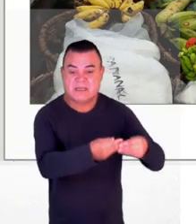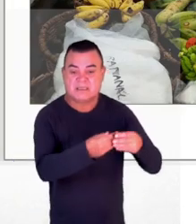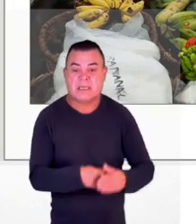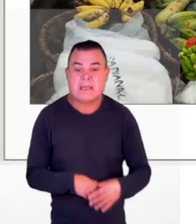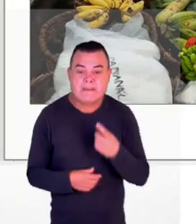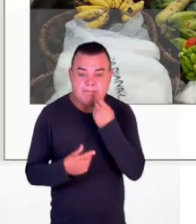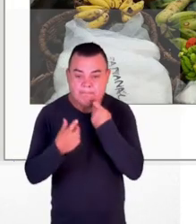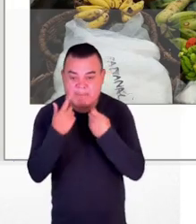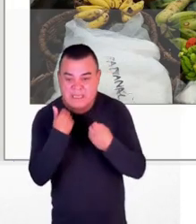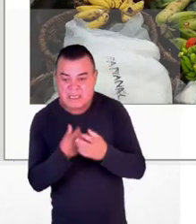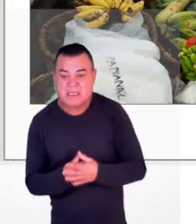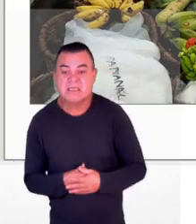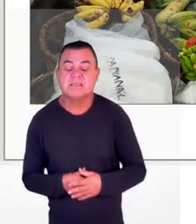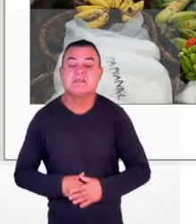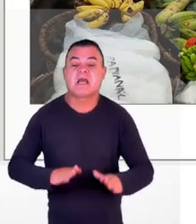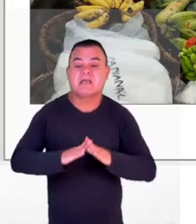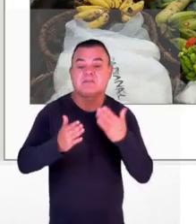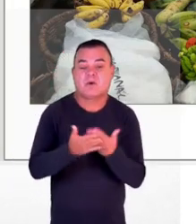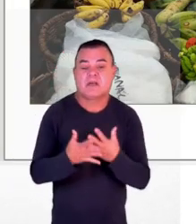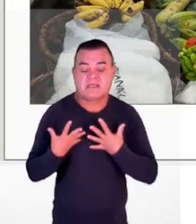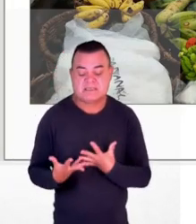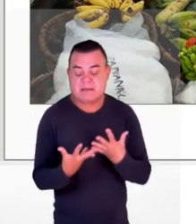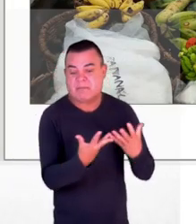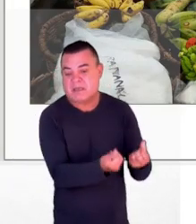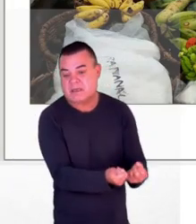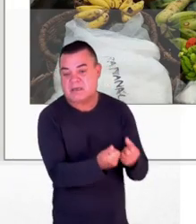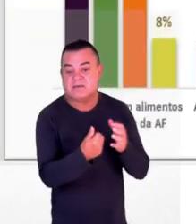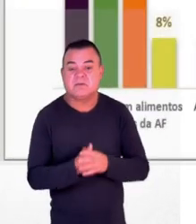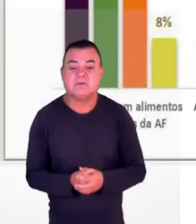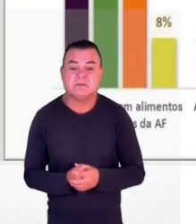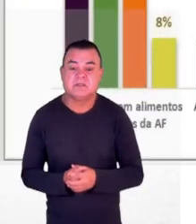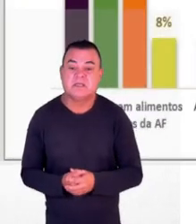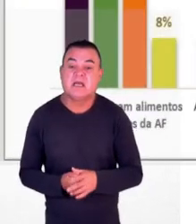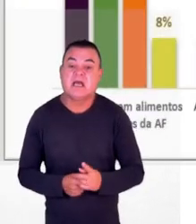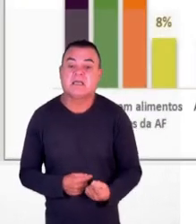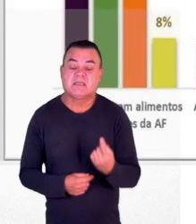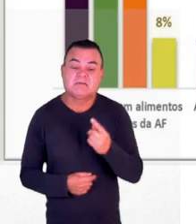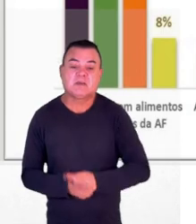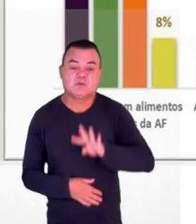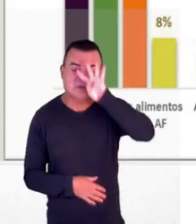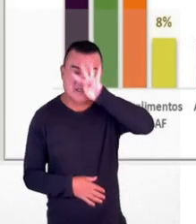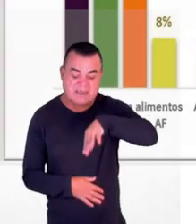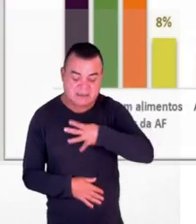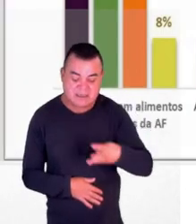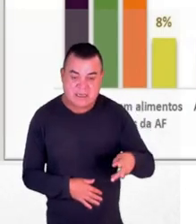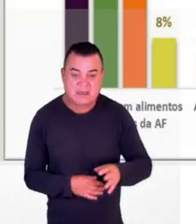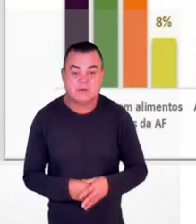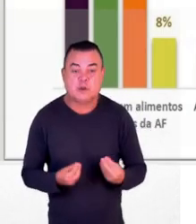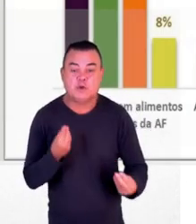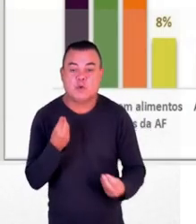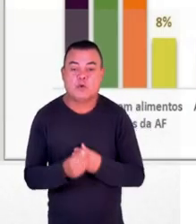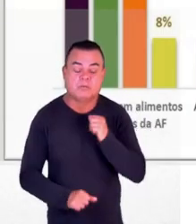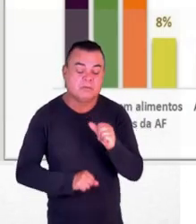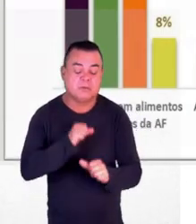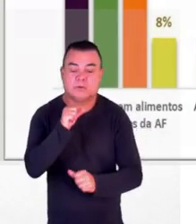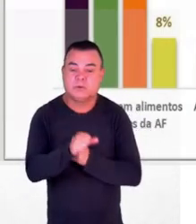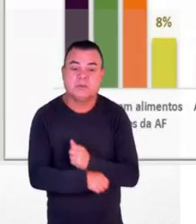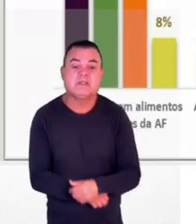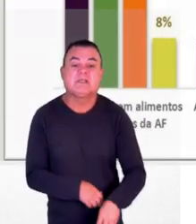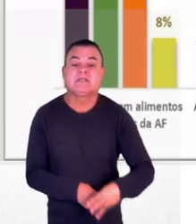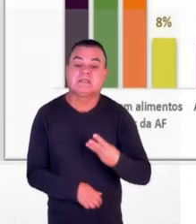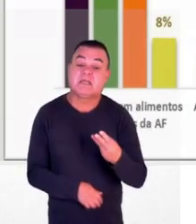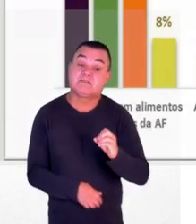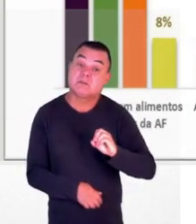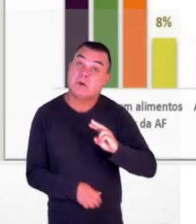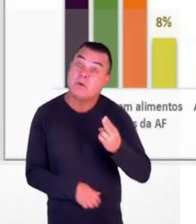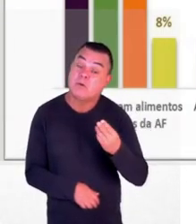escolinhas recebendo a saí e por aí vai né Aqui tem os gráficos de como mudou em TR 4 anos o que